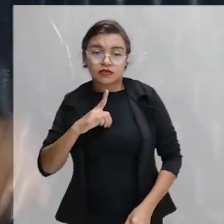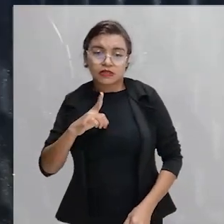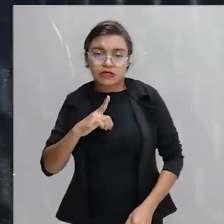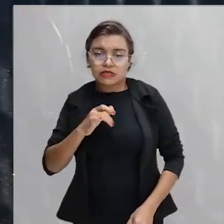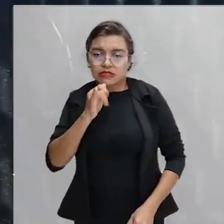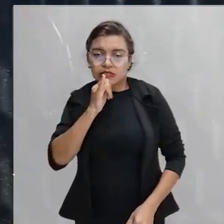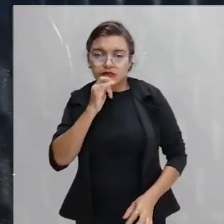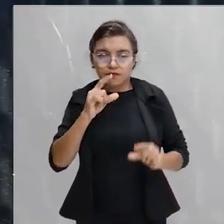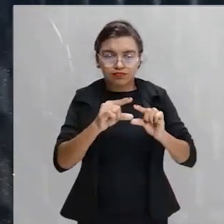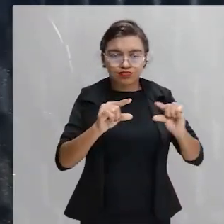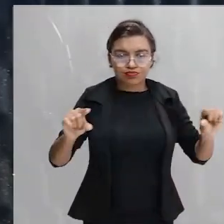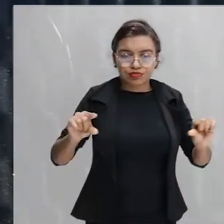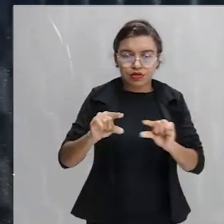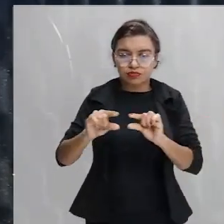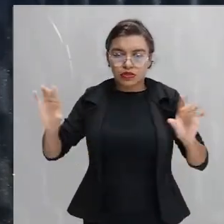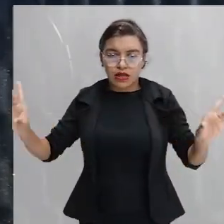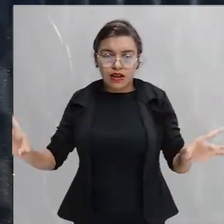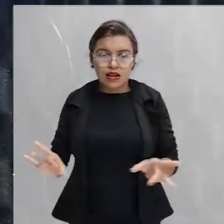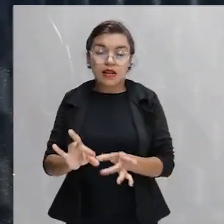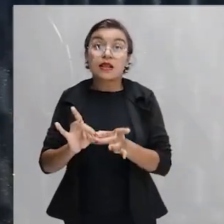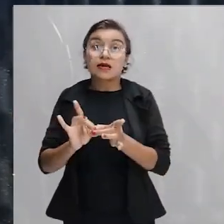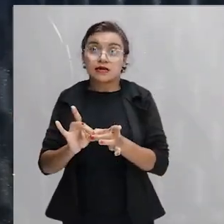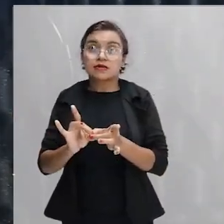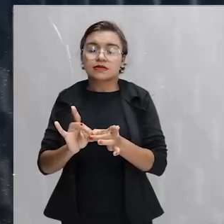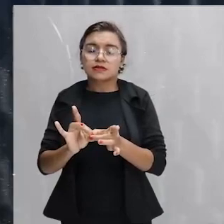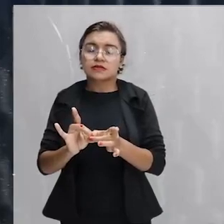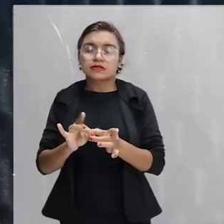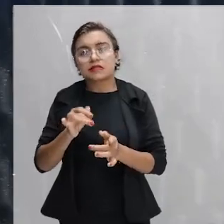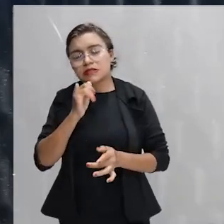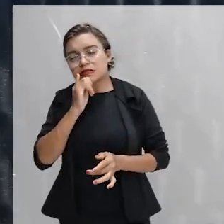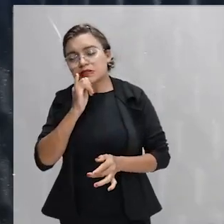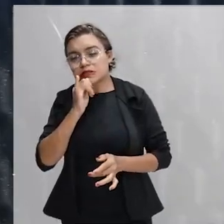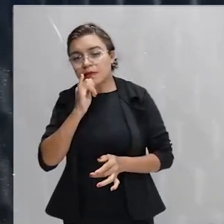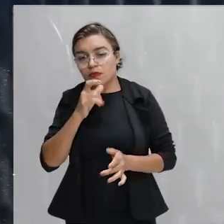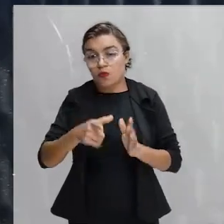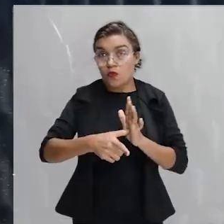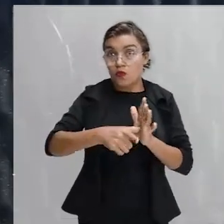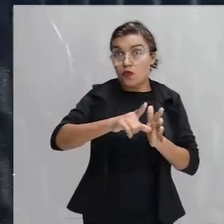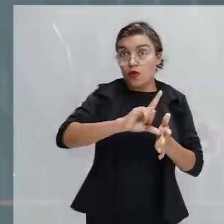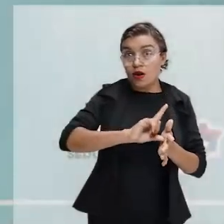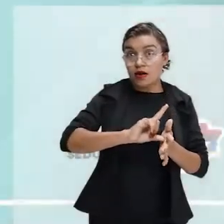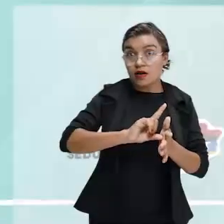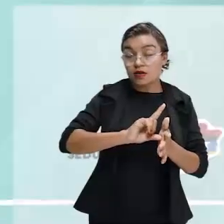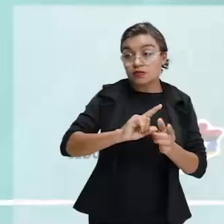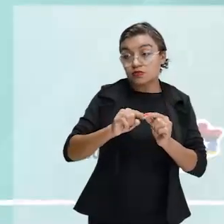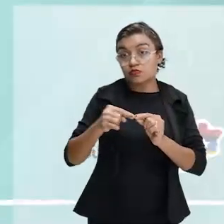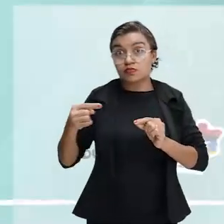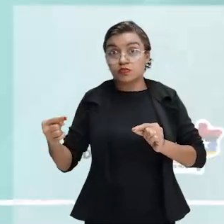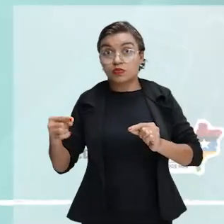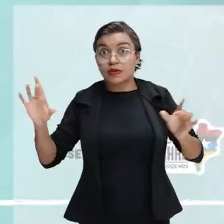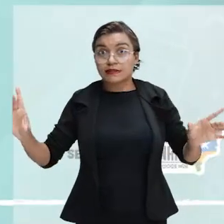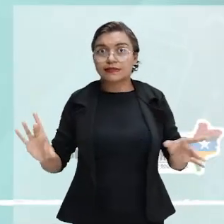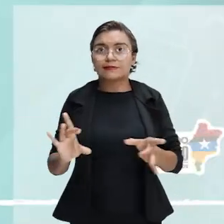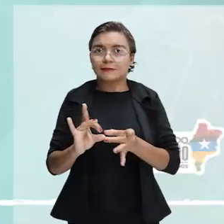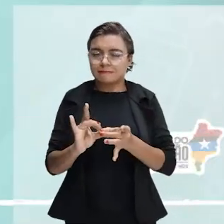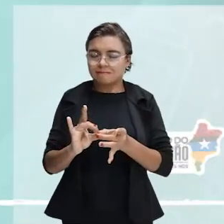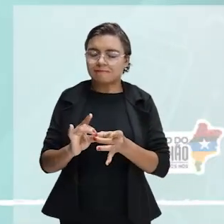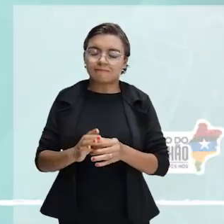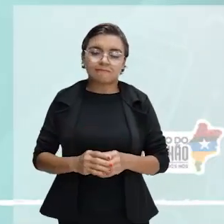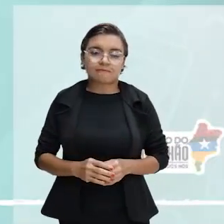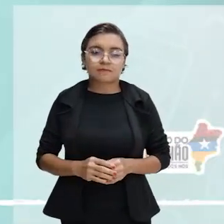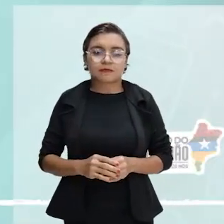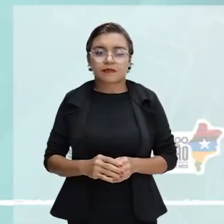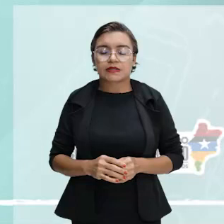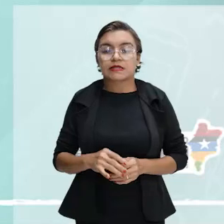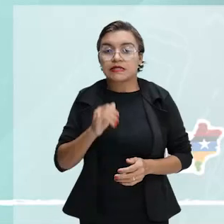no início daquela que se liga à outra, sendo que é um antecedente e um anterior, tá bom? Aí há